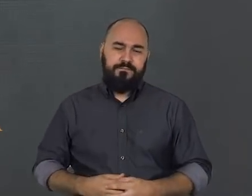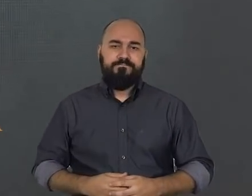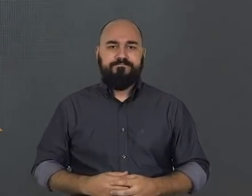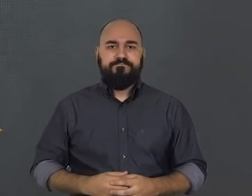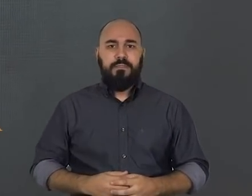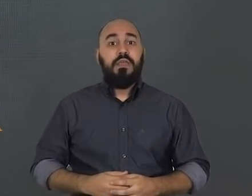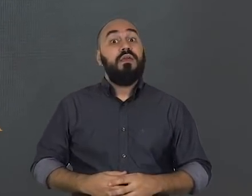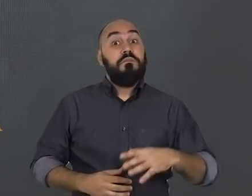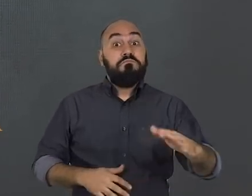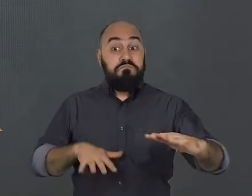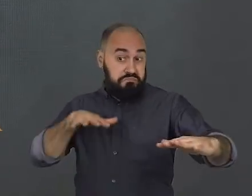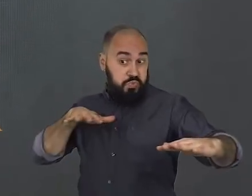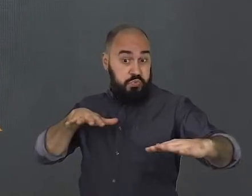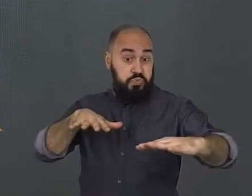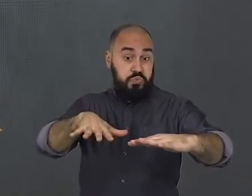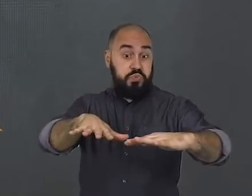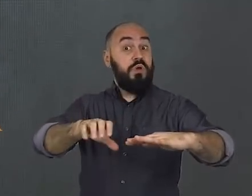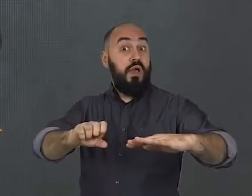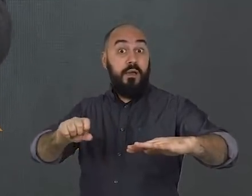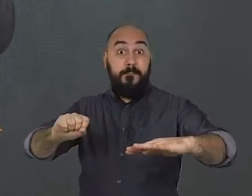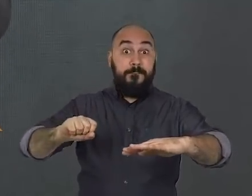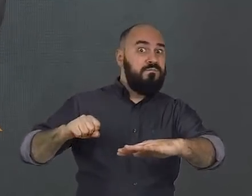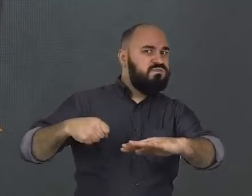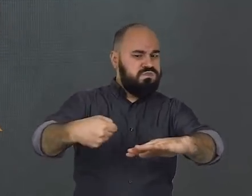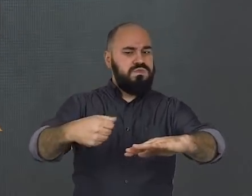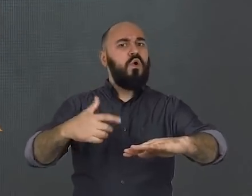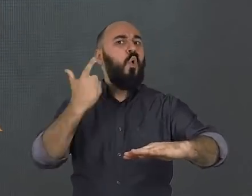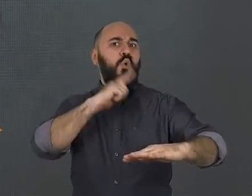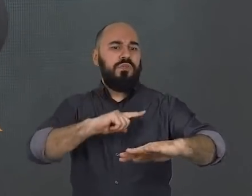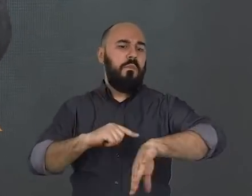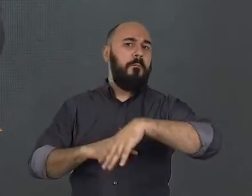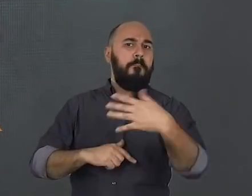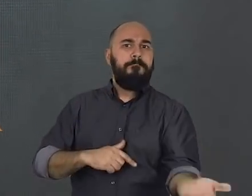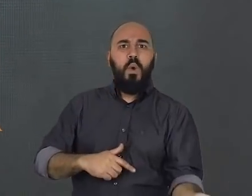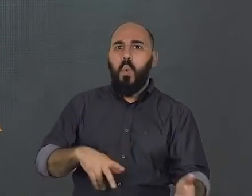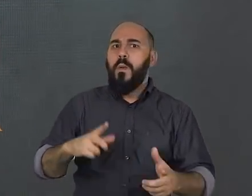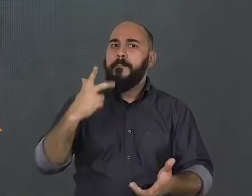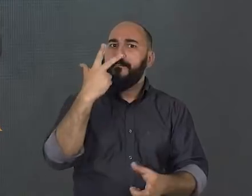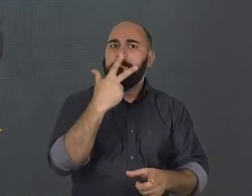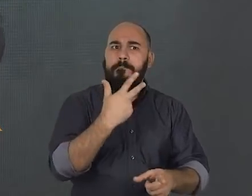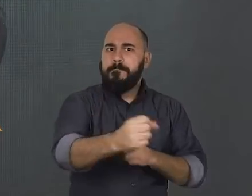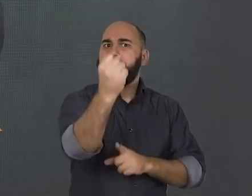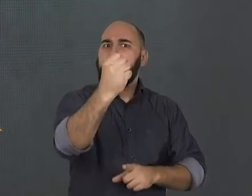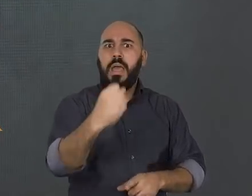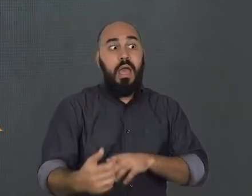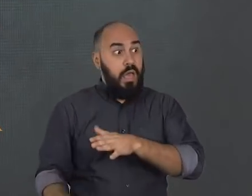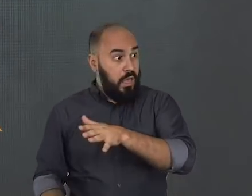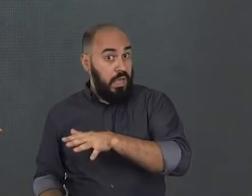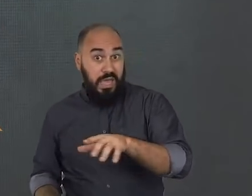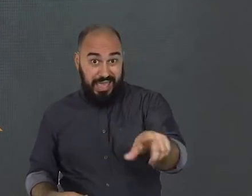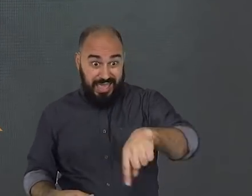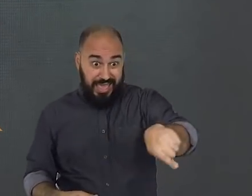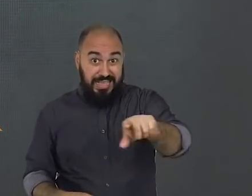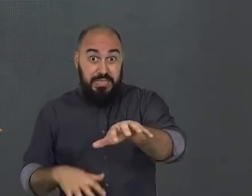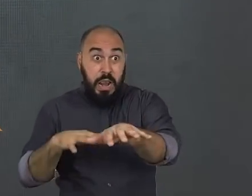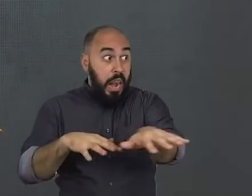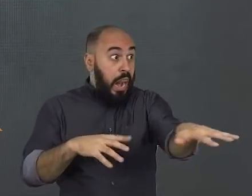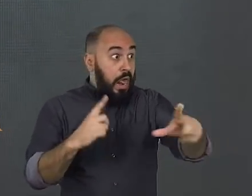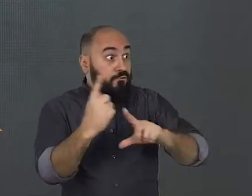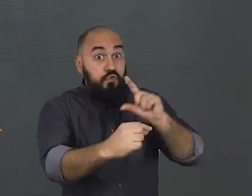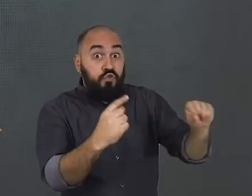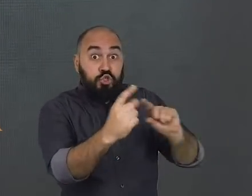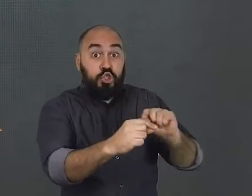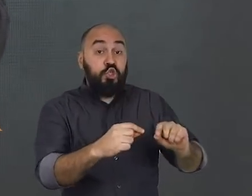acabou derrotando aqui em Carquemes e perseguiu seus soldados que fugiram para a província de